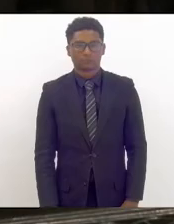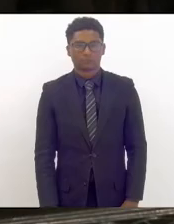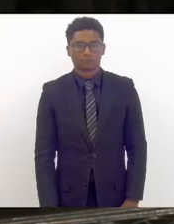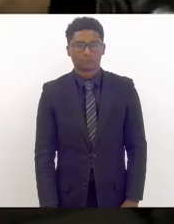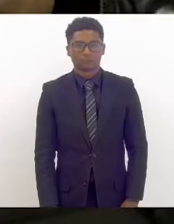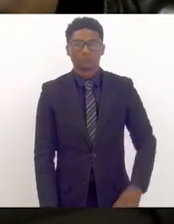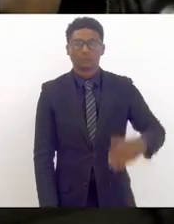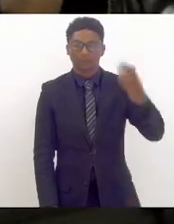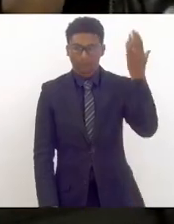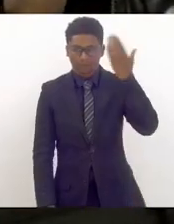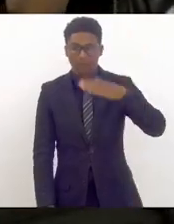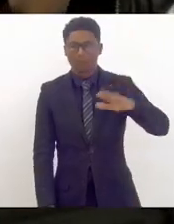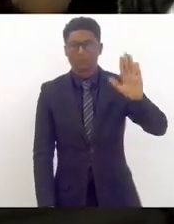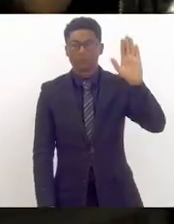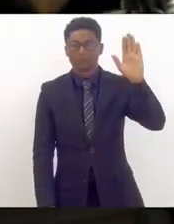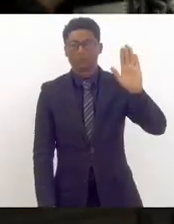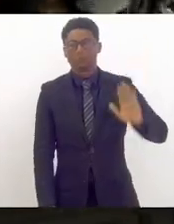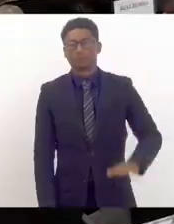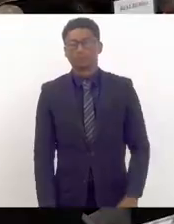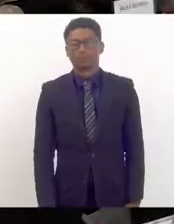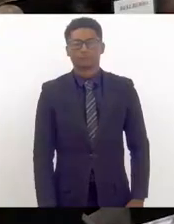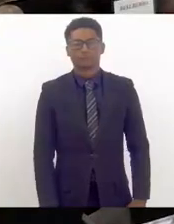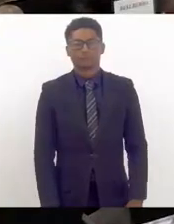Assim o prometo.